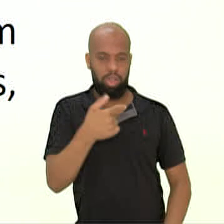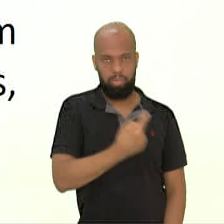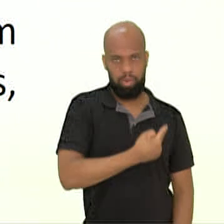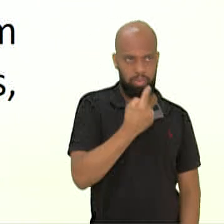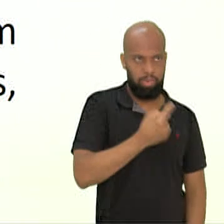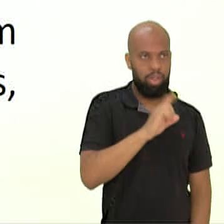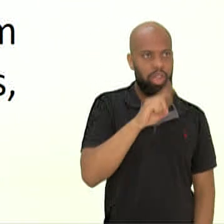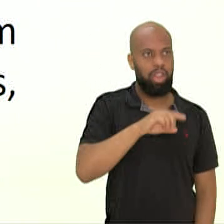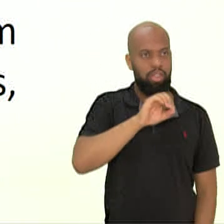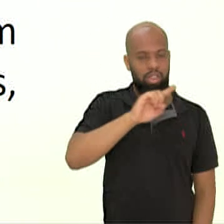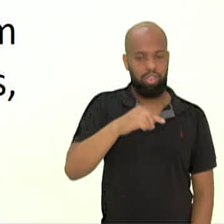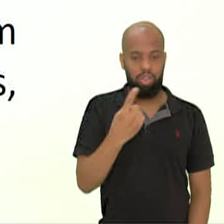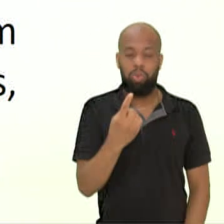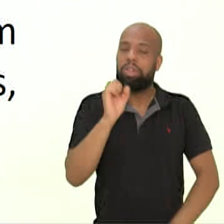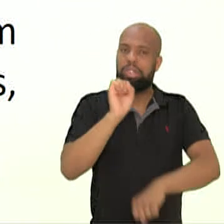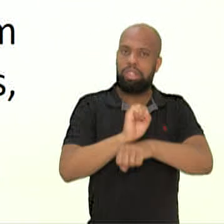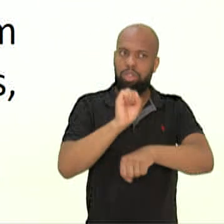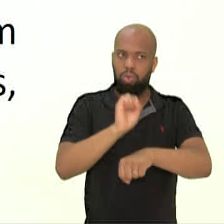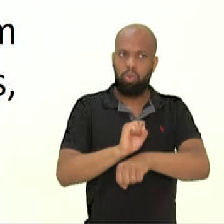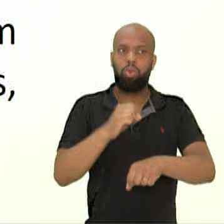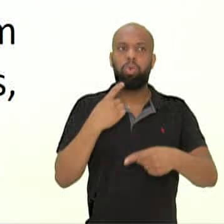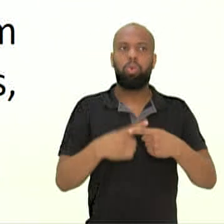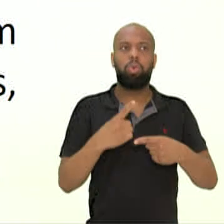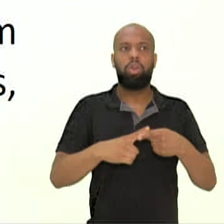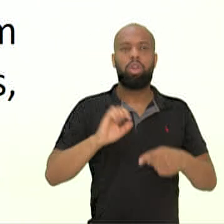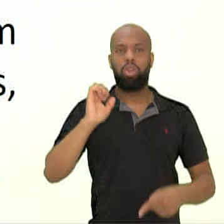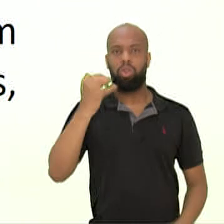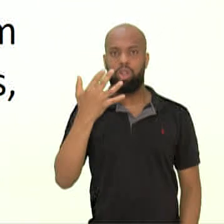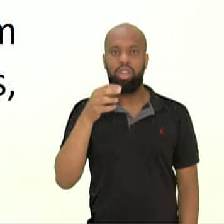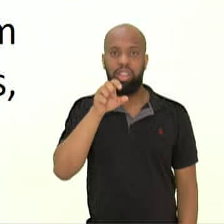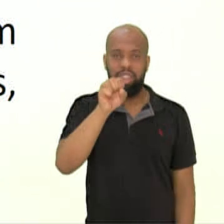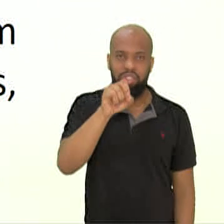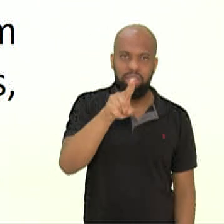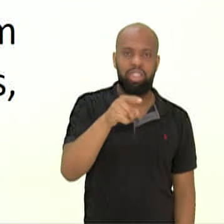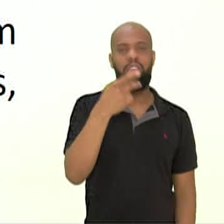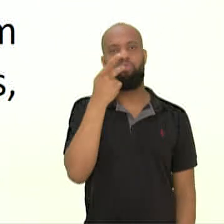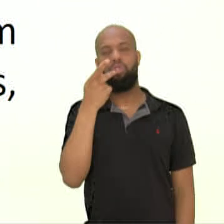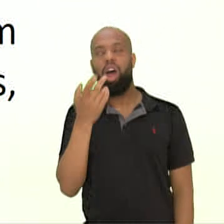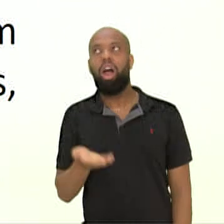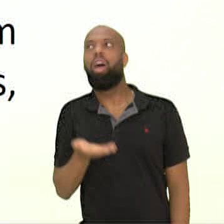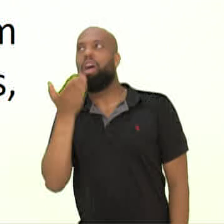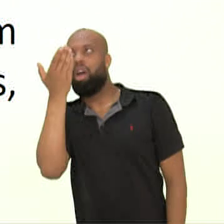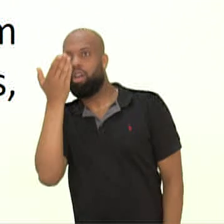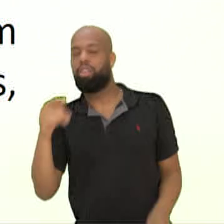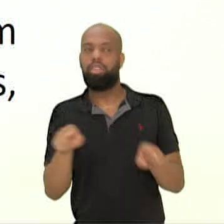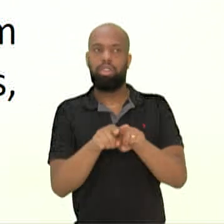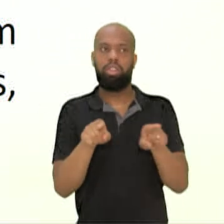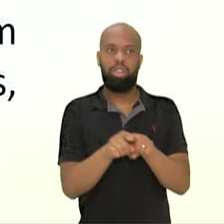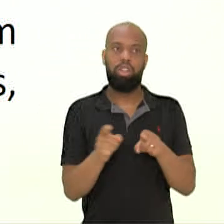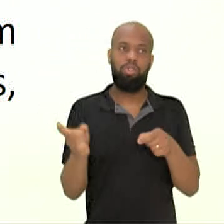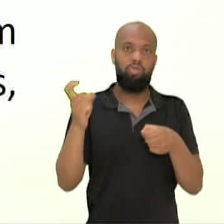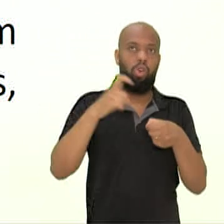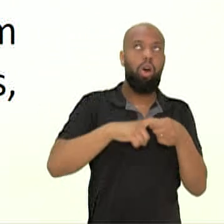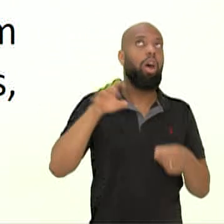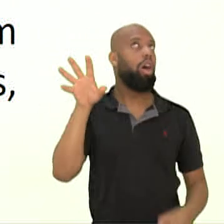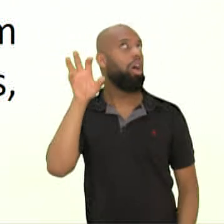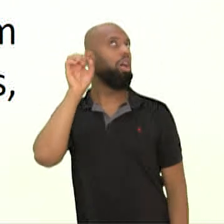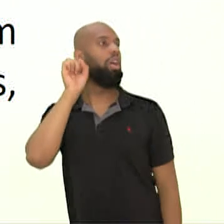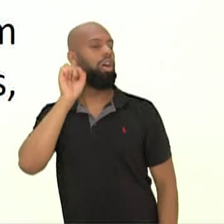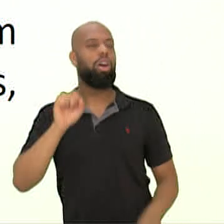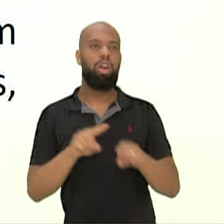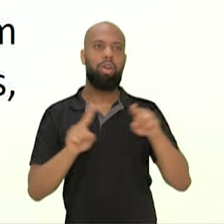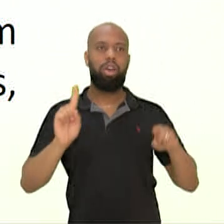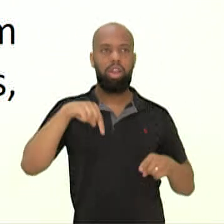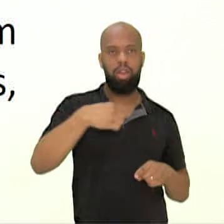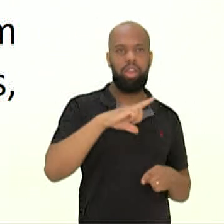é 0,1 segundo. Assim, ocorre quando você fala em alta intensidade e torna a ouvi-lo, mesmo